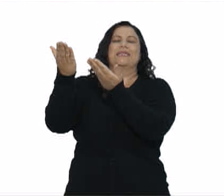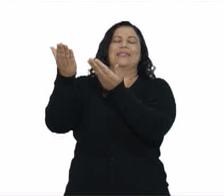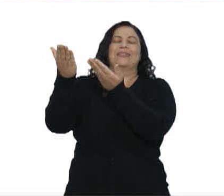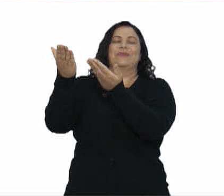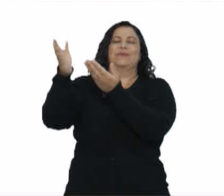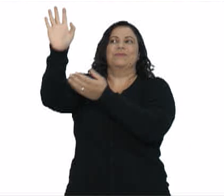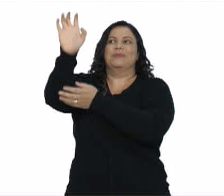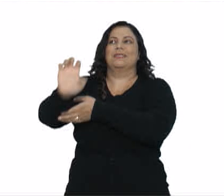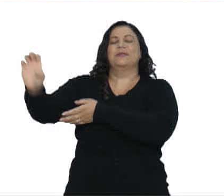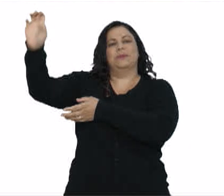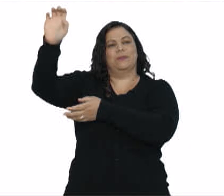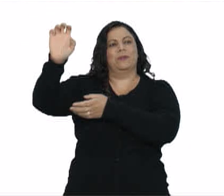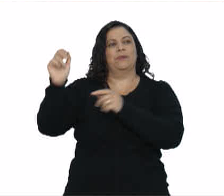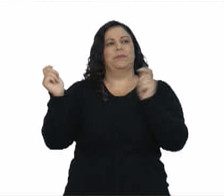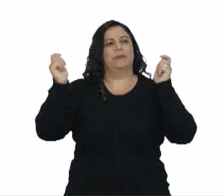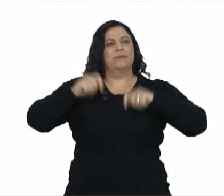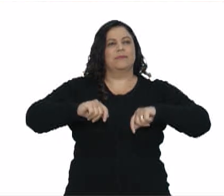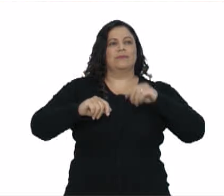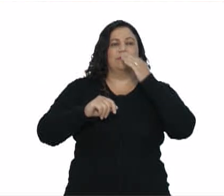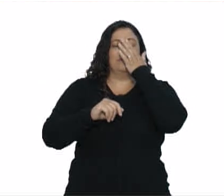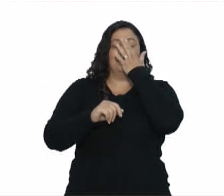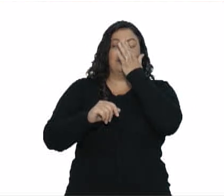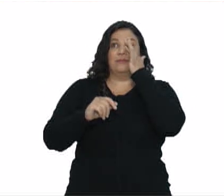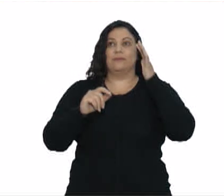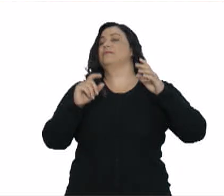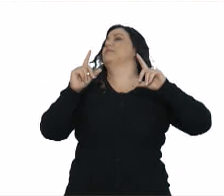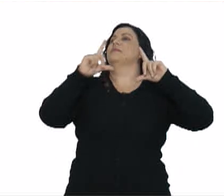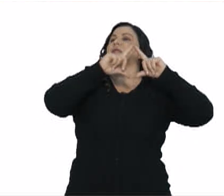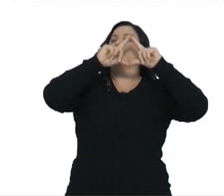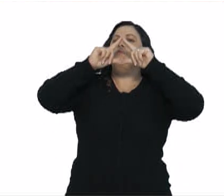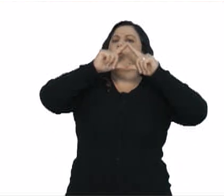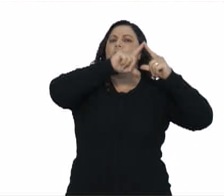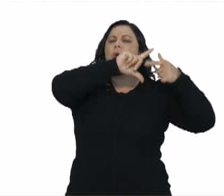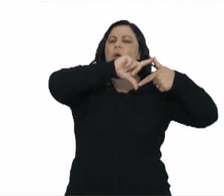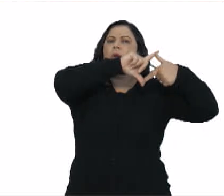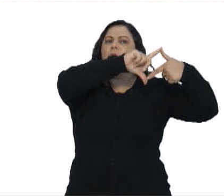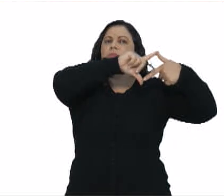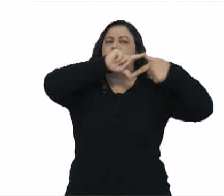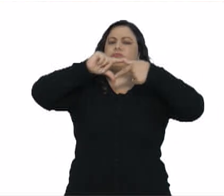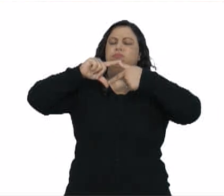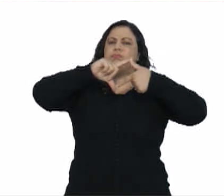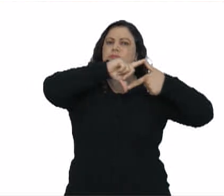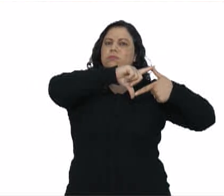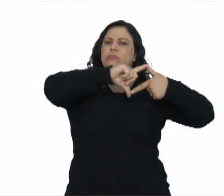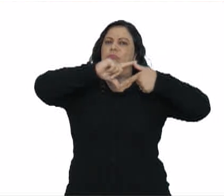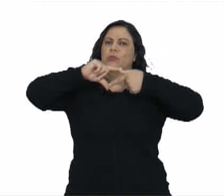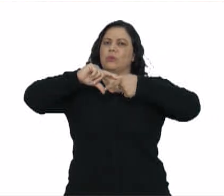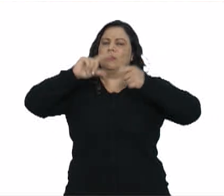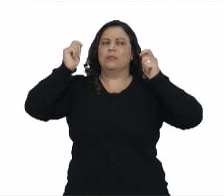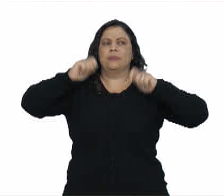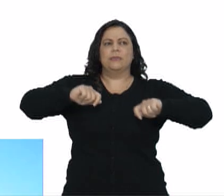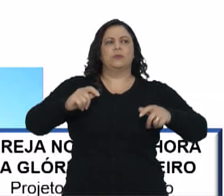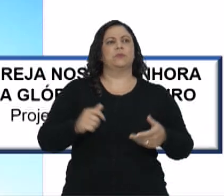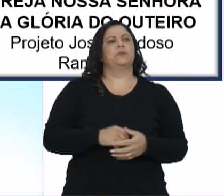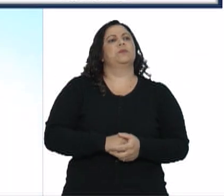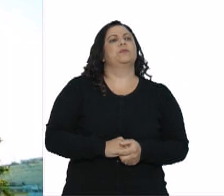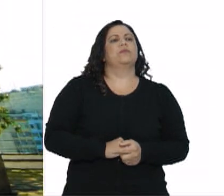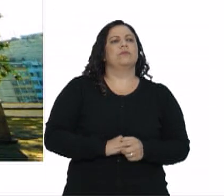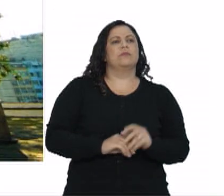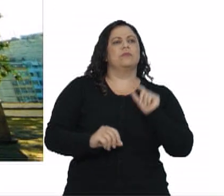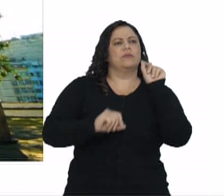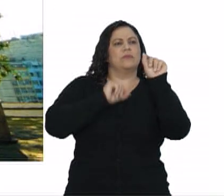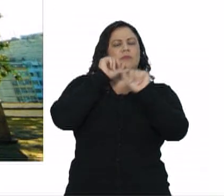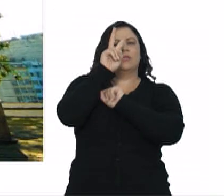poligonal. Poligonal, né, todo mundo sabe que é em forma de polígono e não naquela forma quadradona. Mestre Valentim é o destaque,